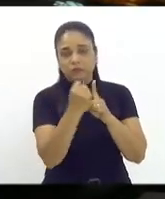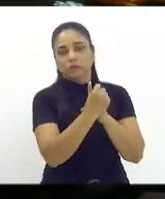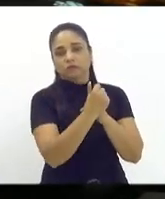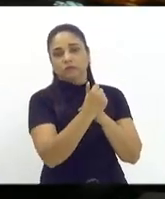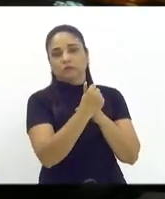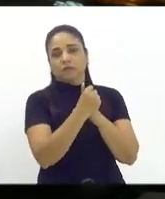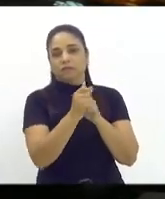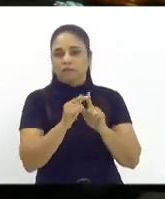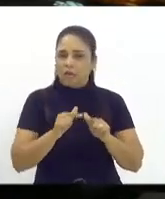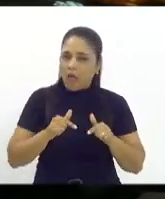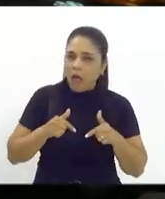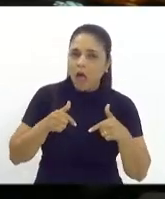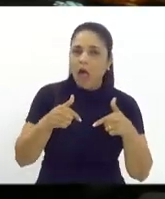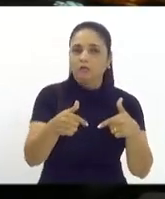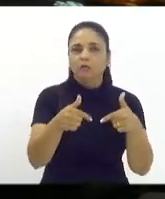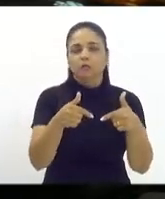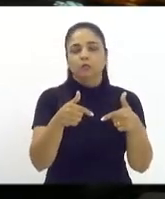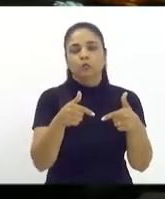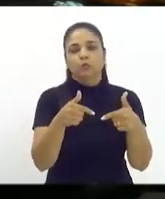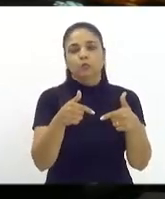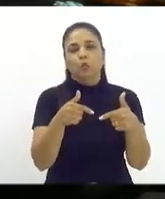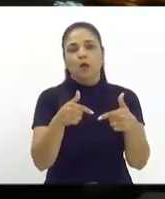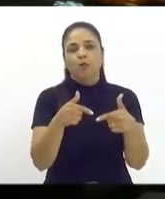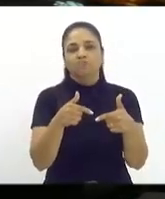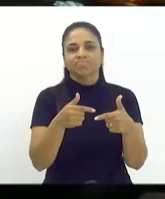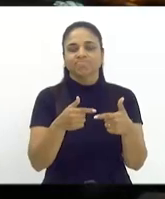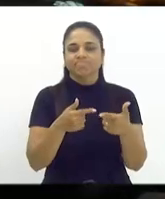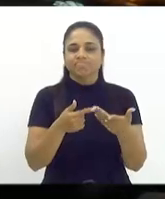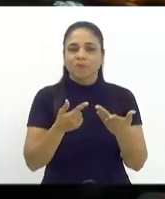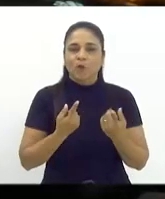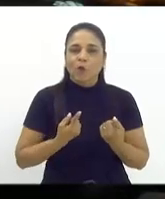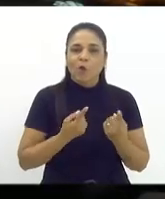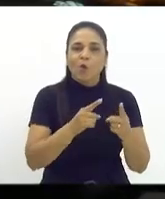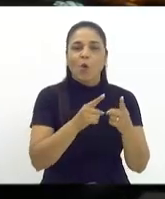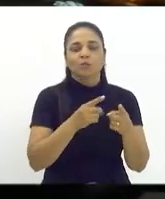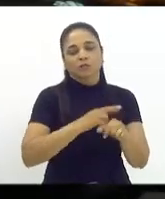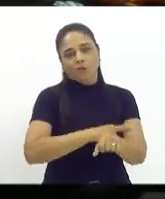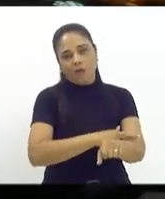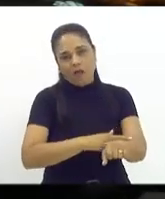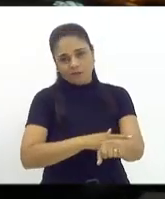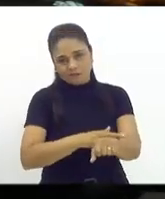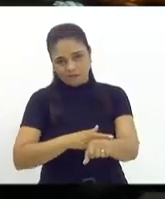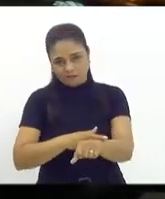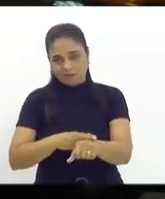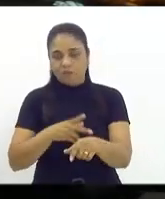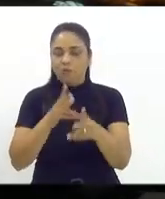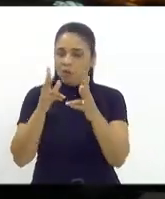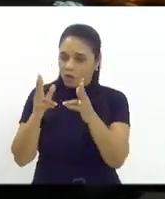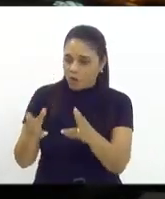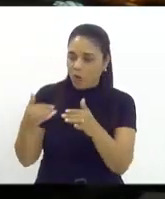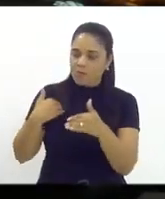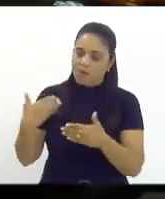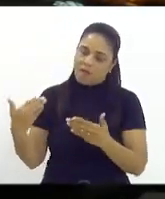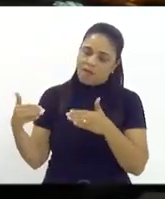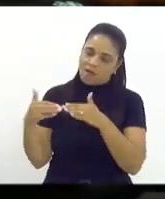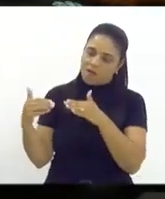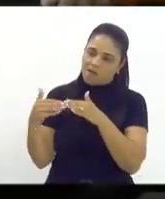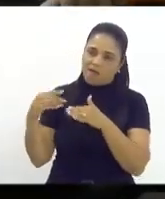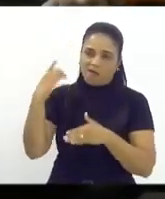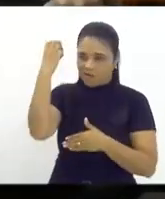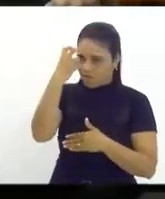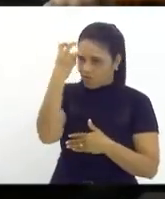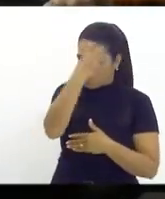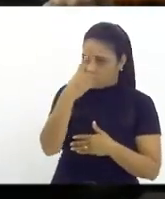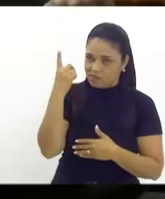atuam enviesadamente em favor de um racismo que eu reconheço de acordo com o que colocou a minha colega Verônica Lima e acredito que seja um entendimento